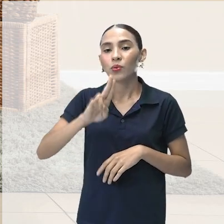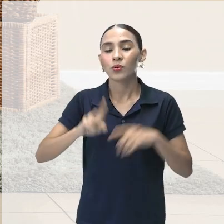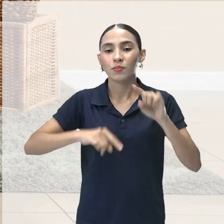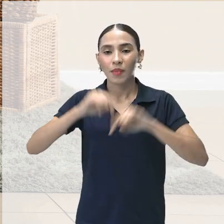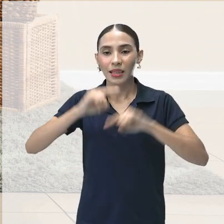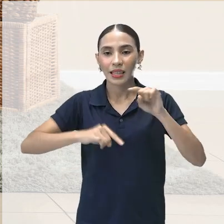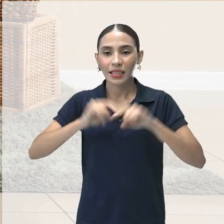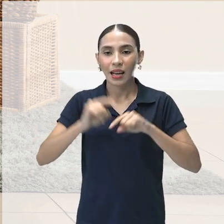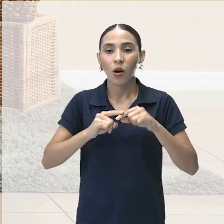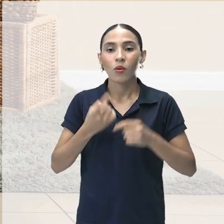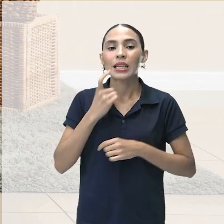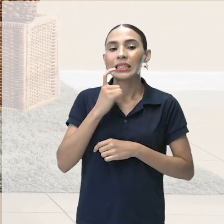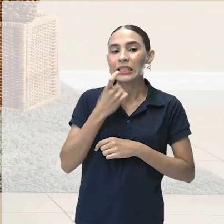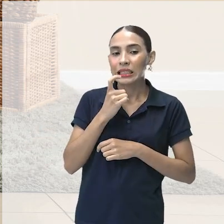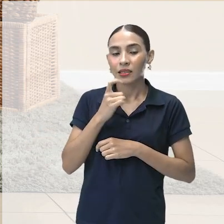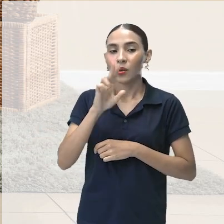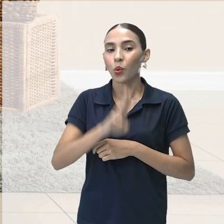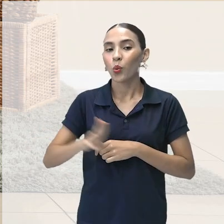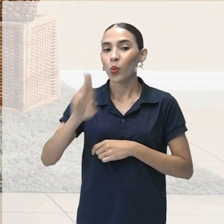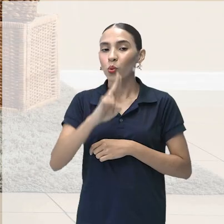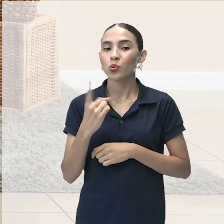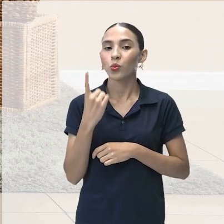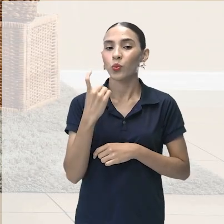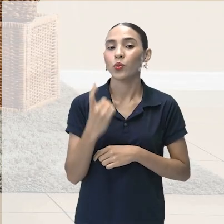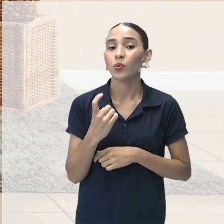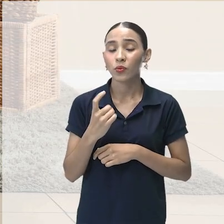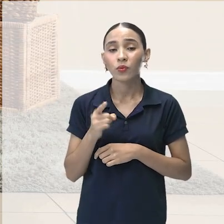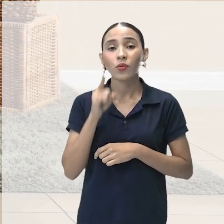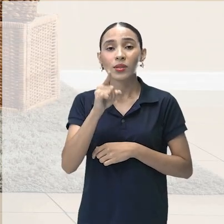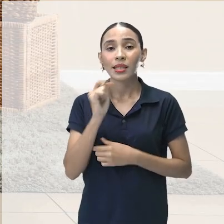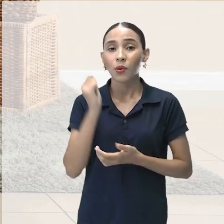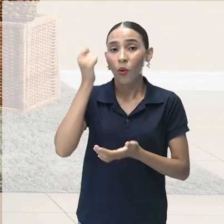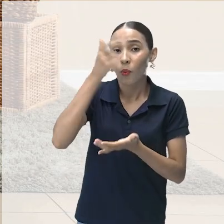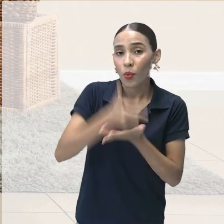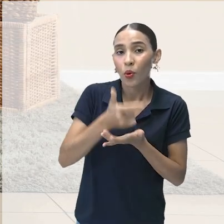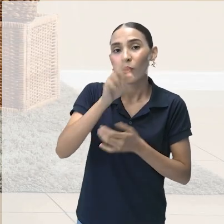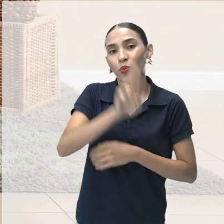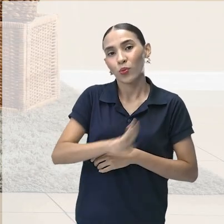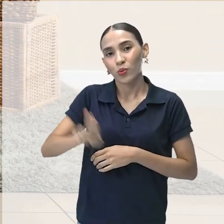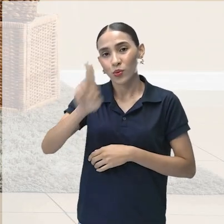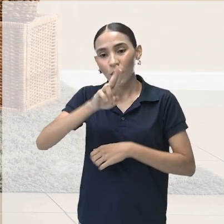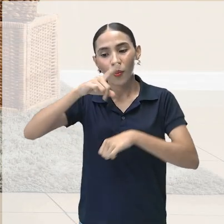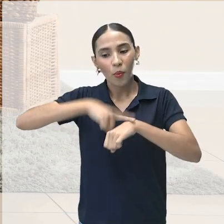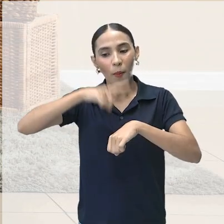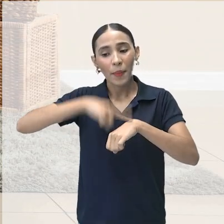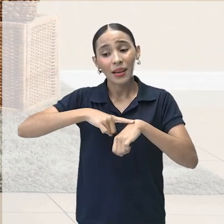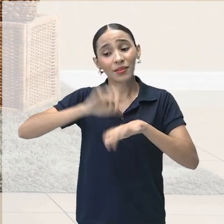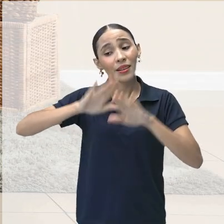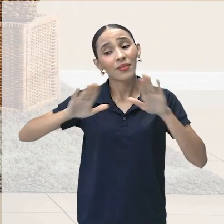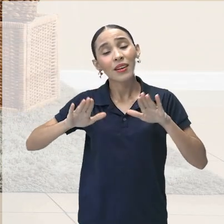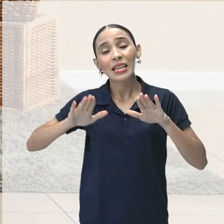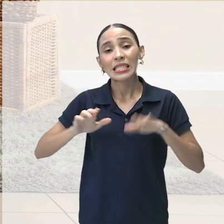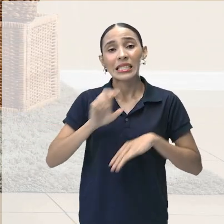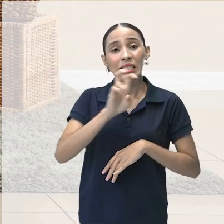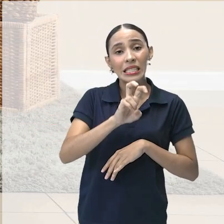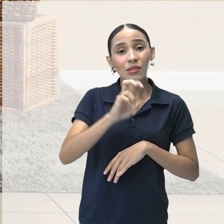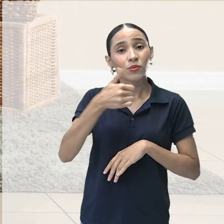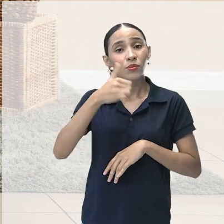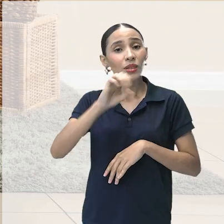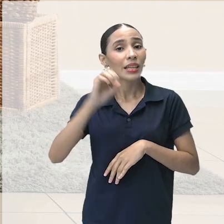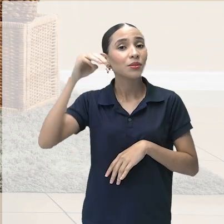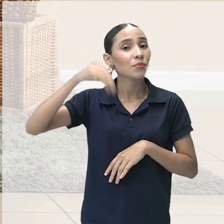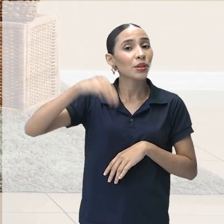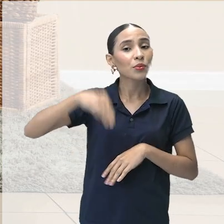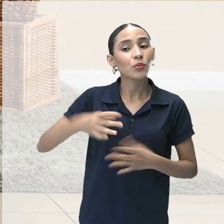de produtos de plástico de uso único. Você comprou, usou naquele momento, às vezes 5, 10 minutos